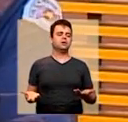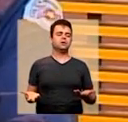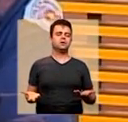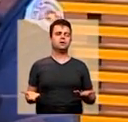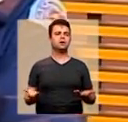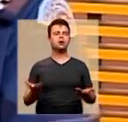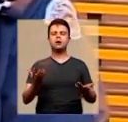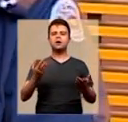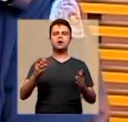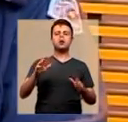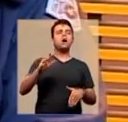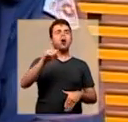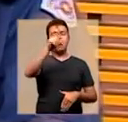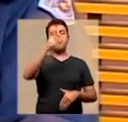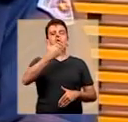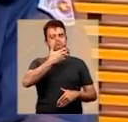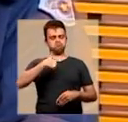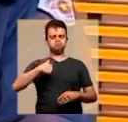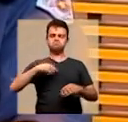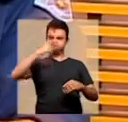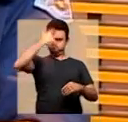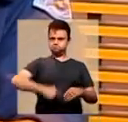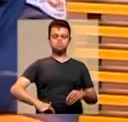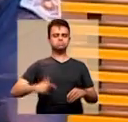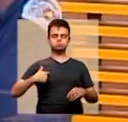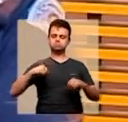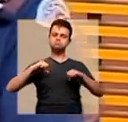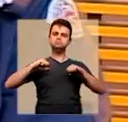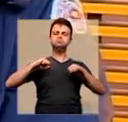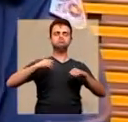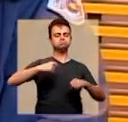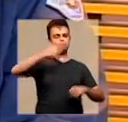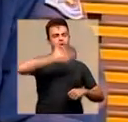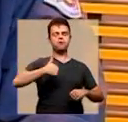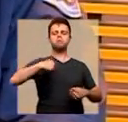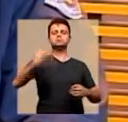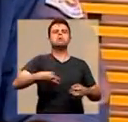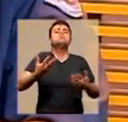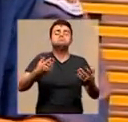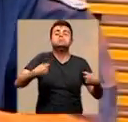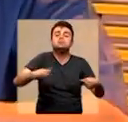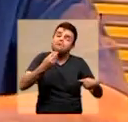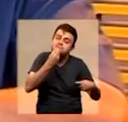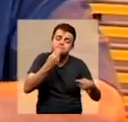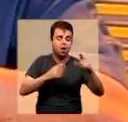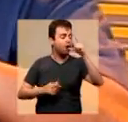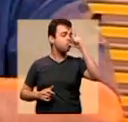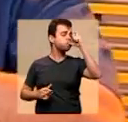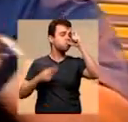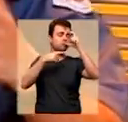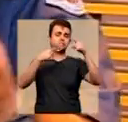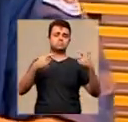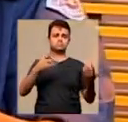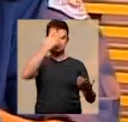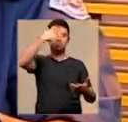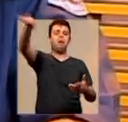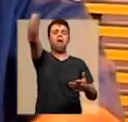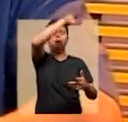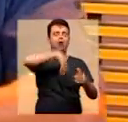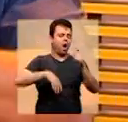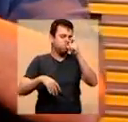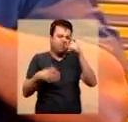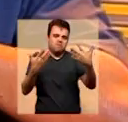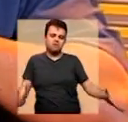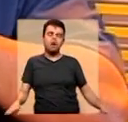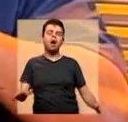essa presunção do Estado é você soprar o etilômetro. Porque se as pessoas, em geral, estão recusando fazer o teste,